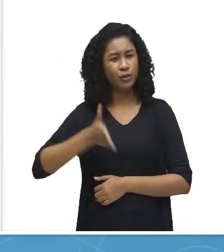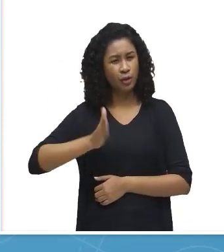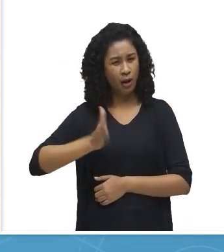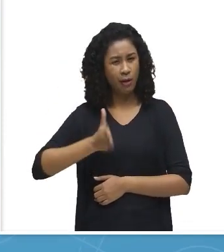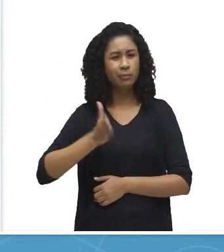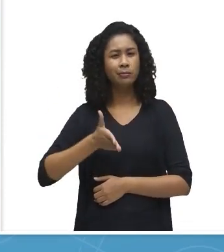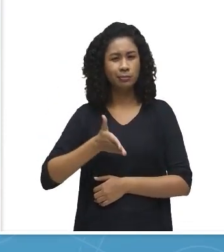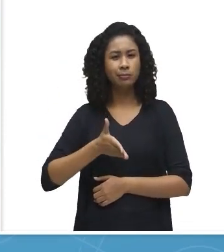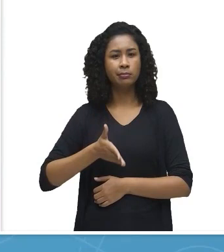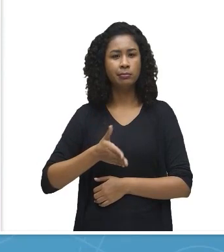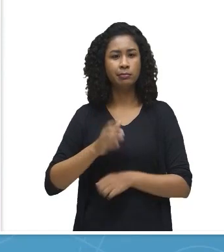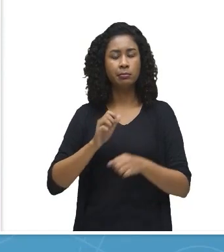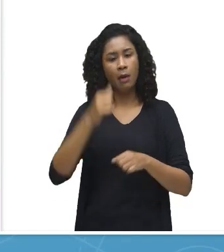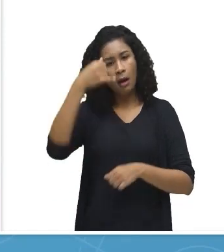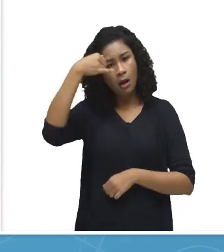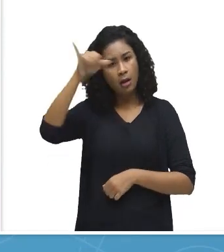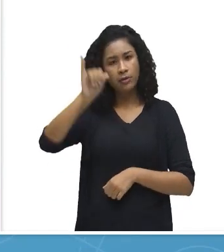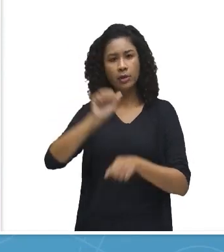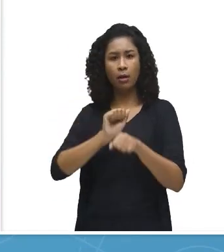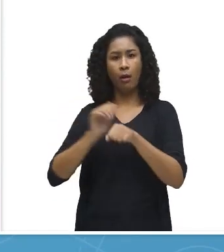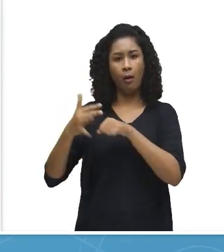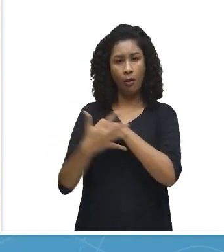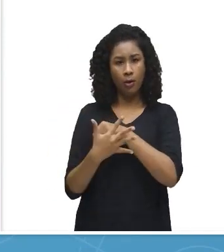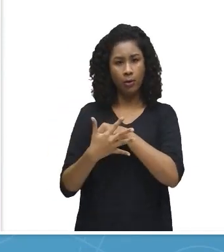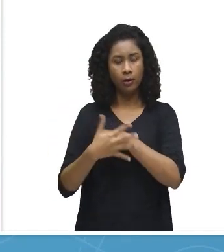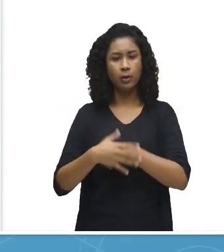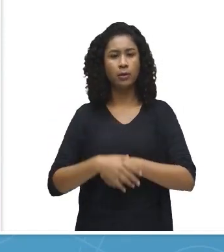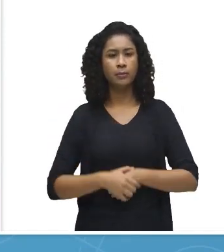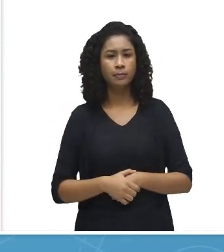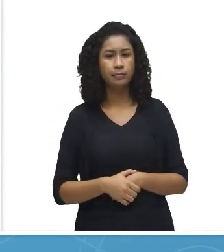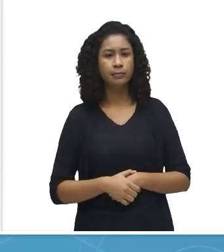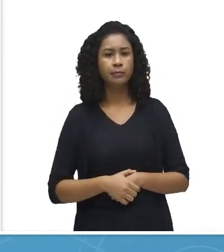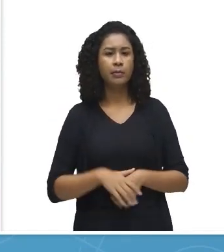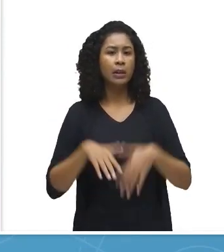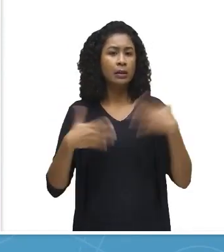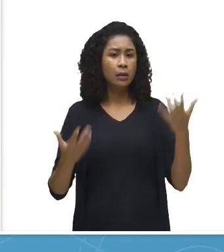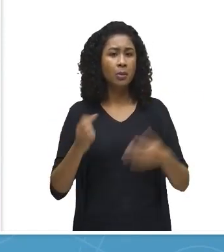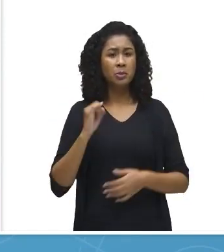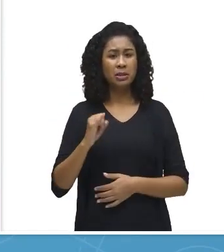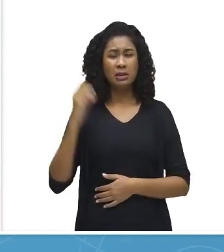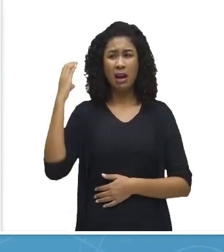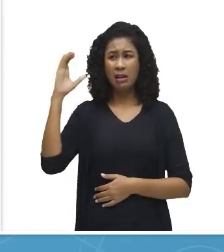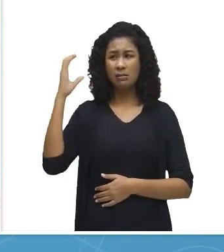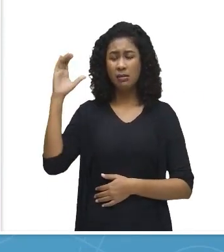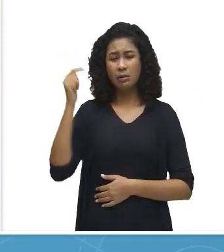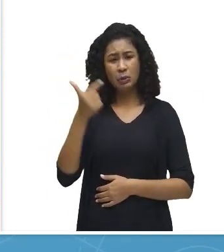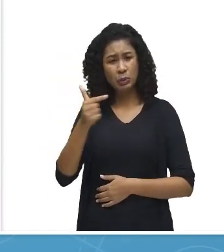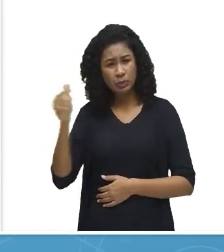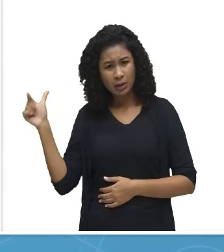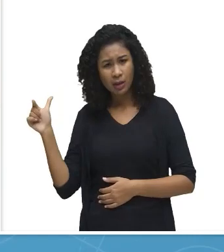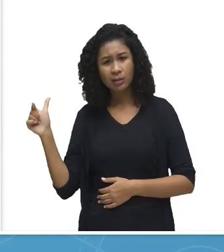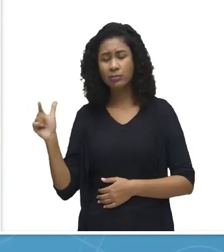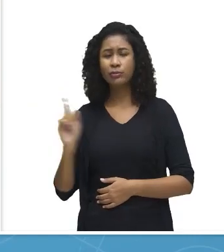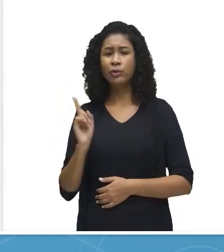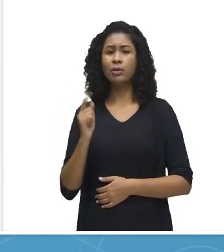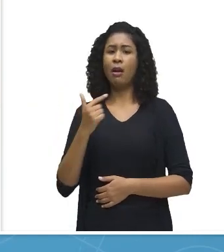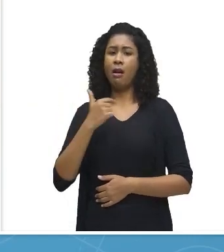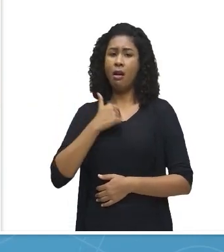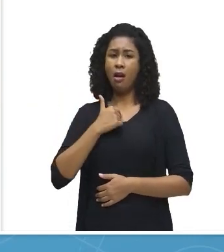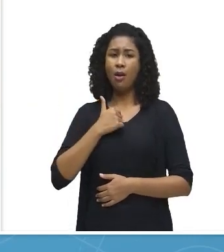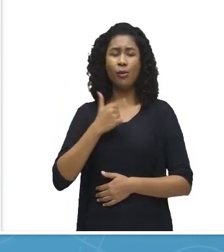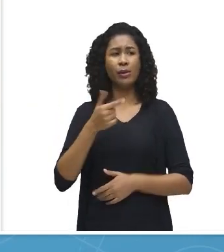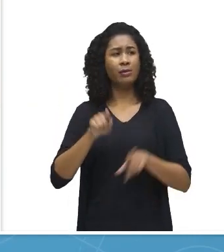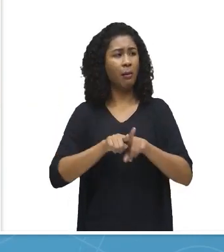contra o coronavírus. Se não fosse a ciência, certamente não só eu, quanto outros indivíduos, milhares de pessoas,